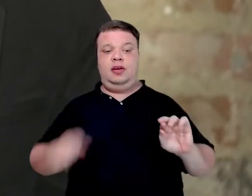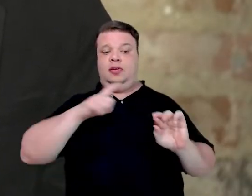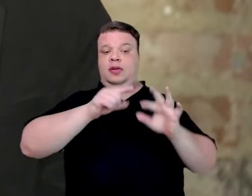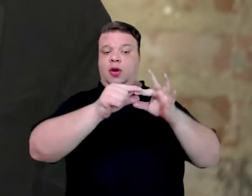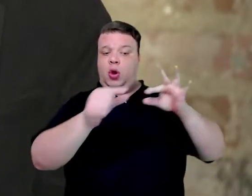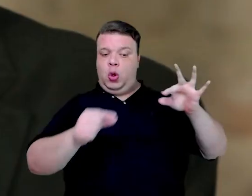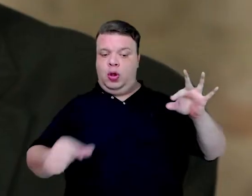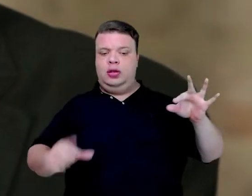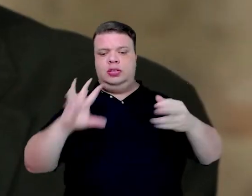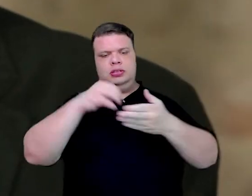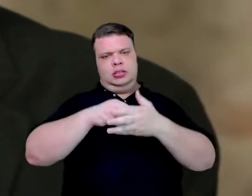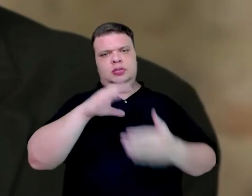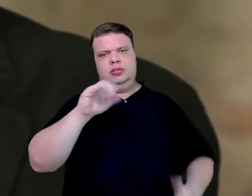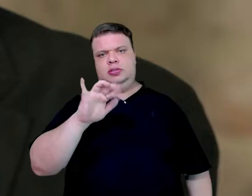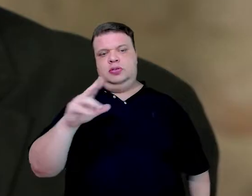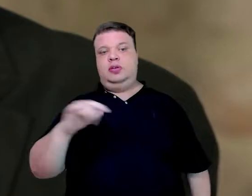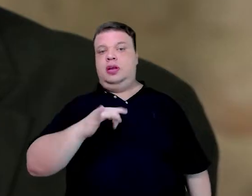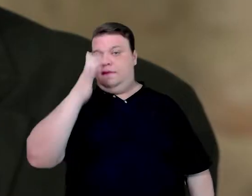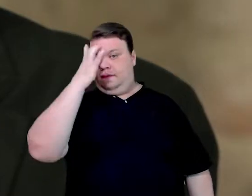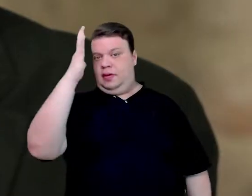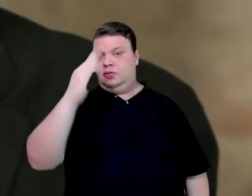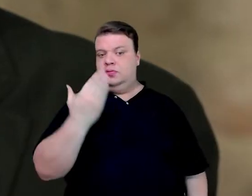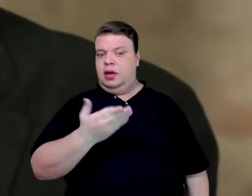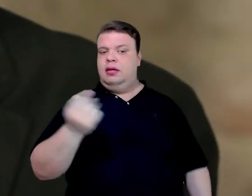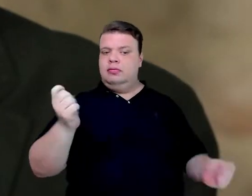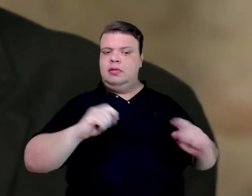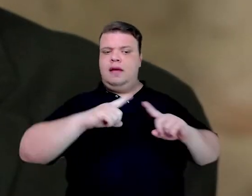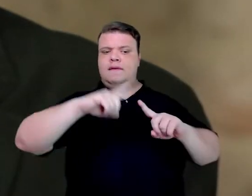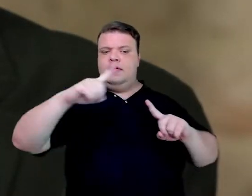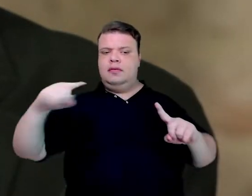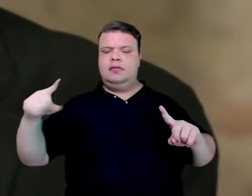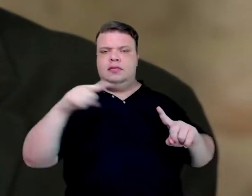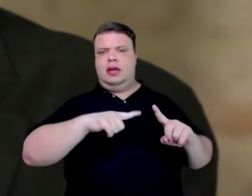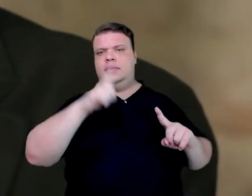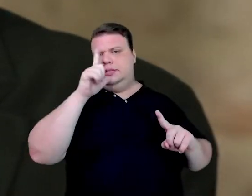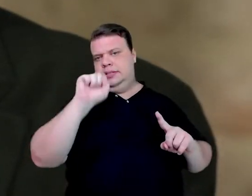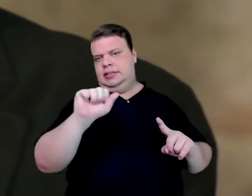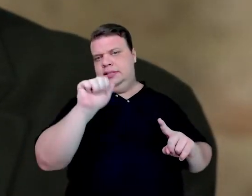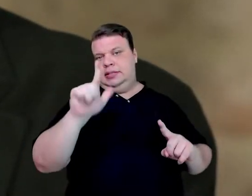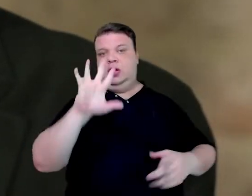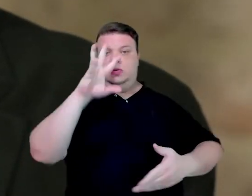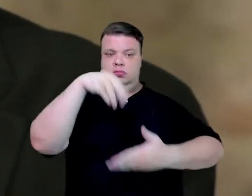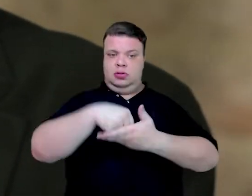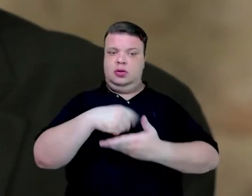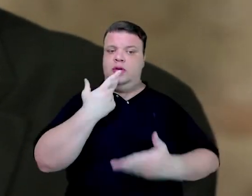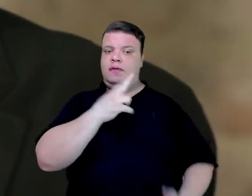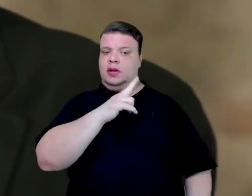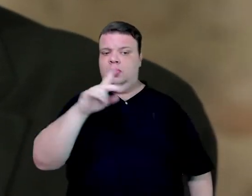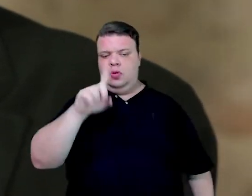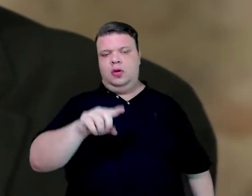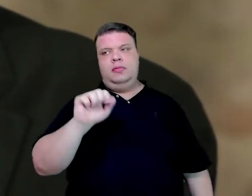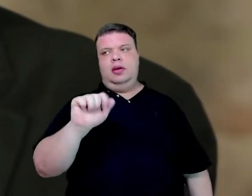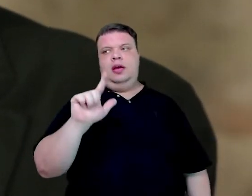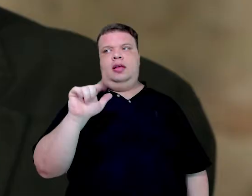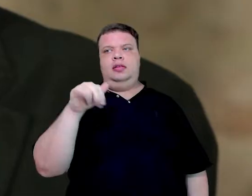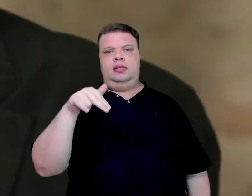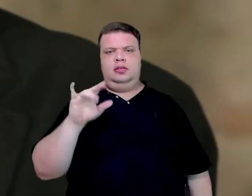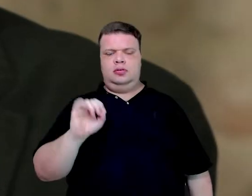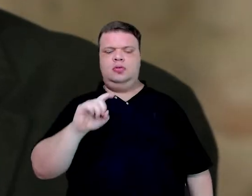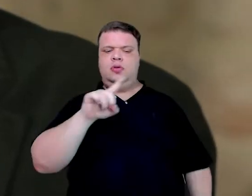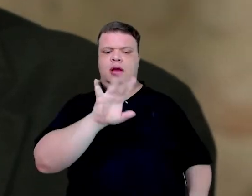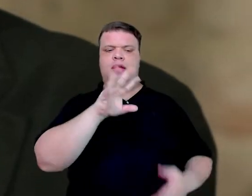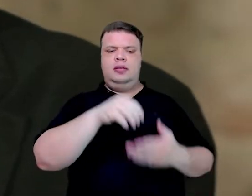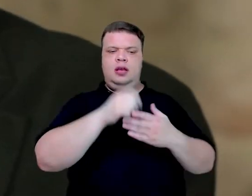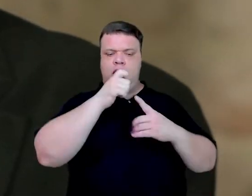os hemisférios. As correntes dessa circulação são facilitadas pela densidade variável da concentração de sal, que a